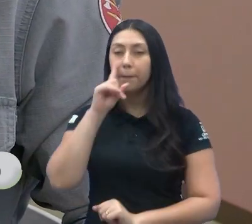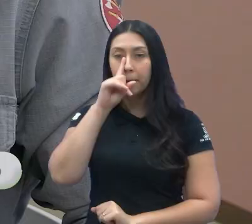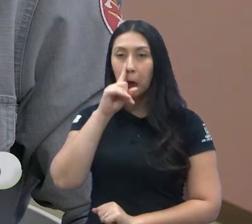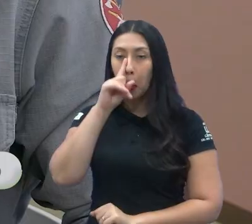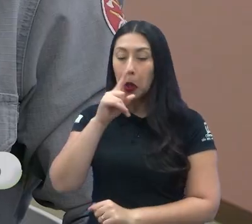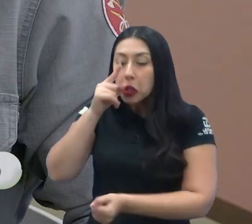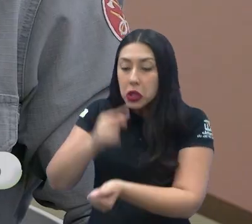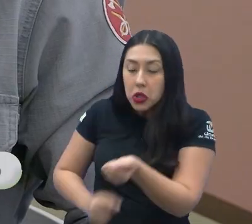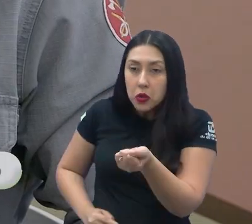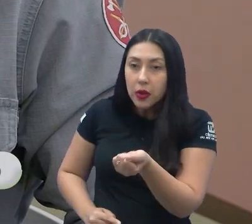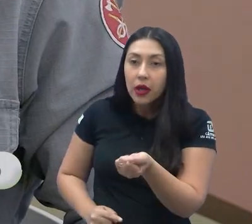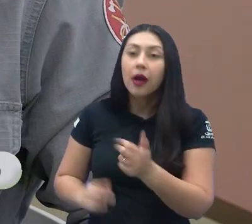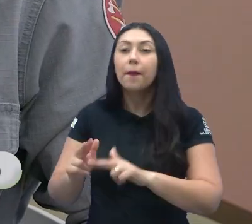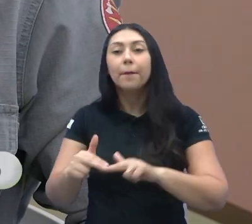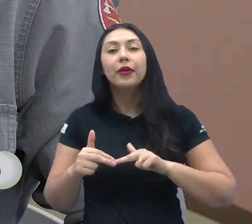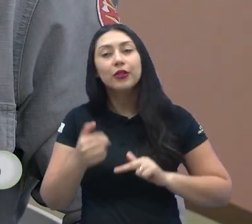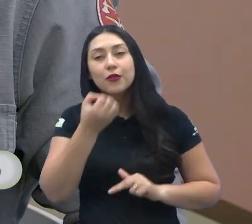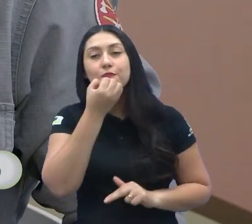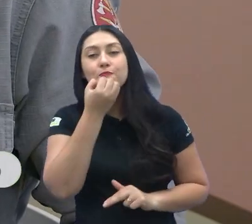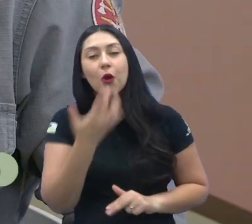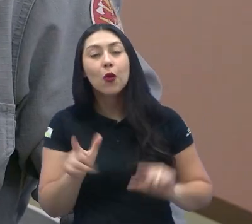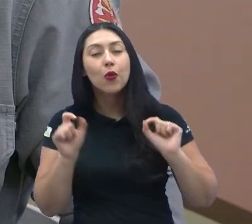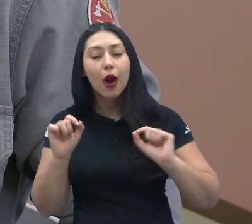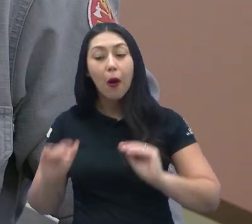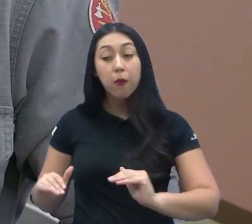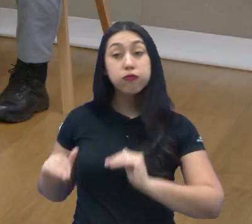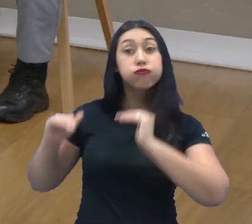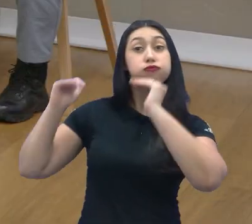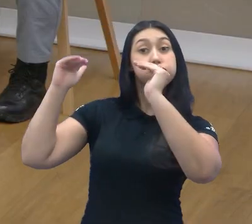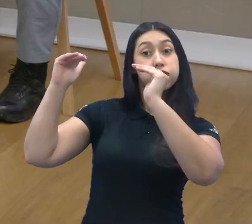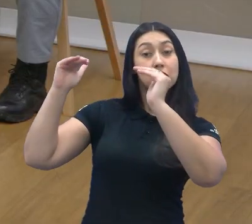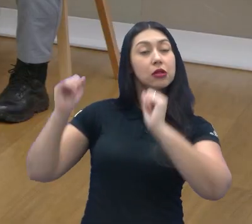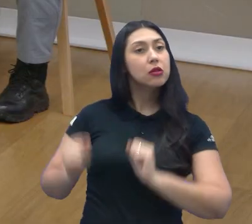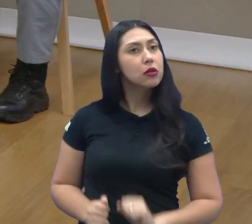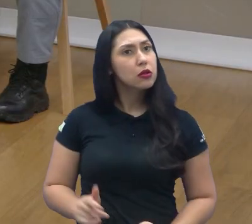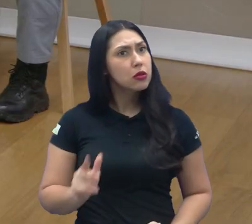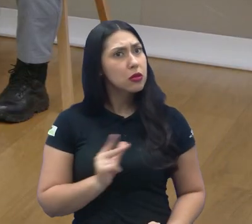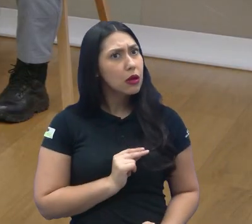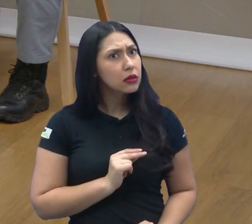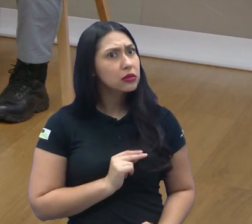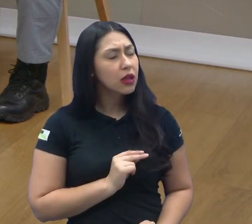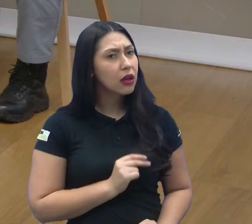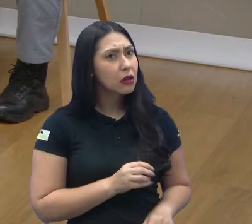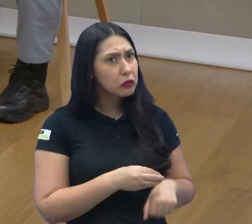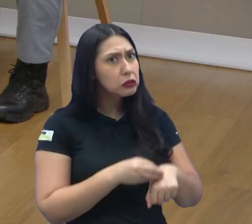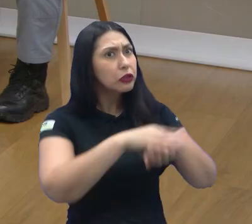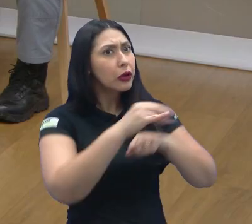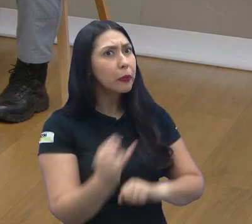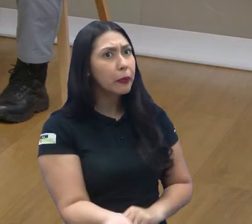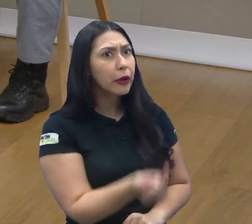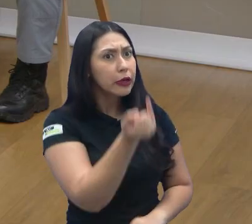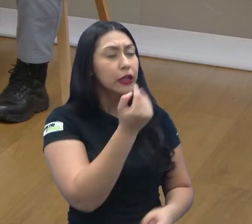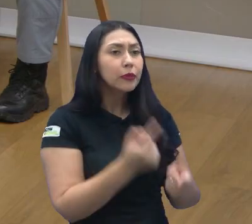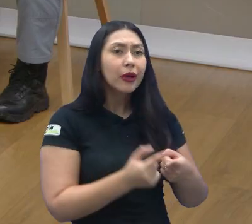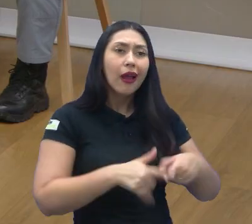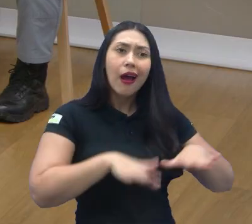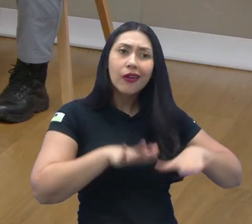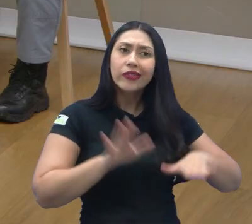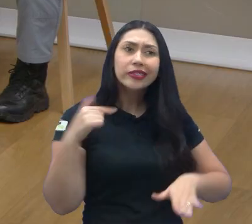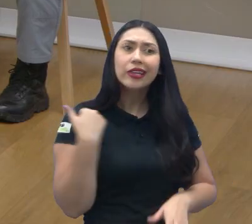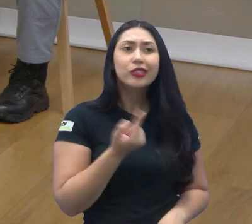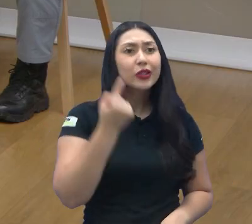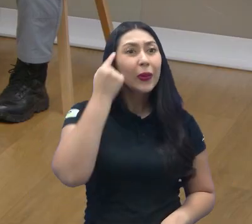cortando. Então é bom deixar sempre o local onde a criança sozinha não acesse. Nossa, é importantíssima essa dica, porque você falou uma questão que a gente nunca pensa,